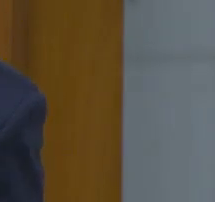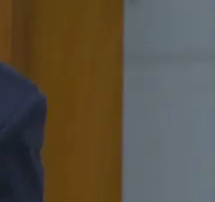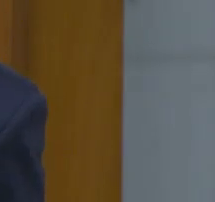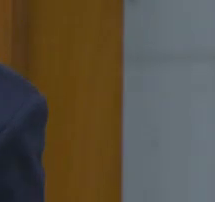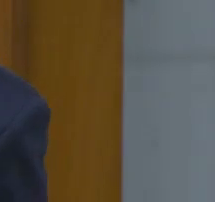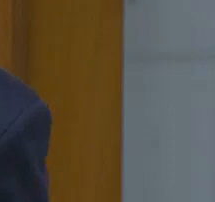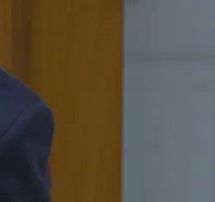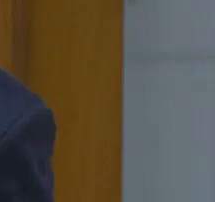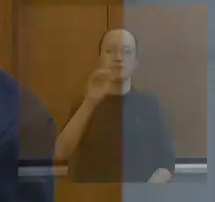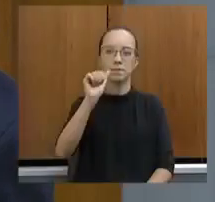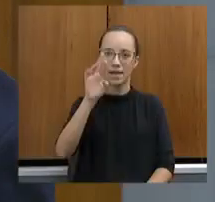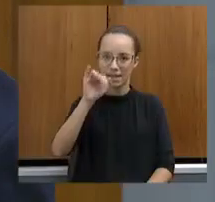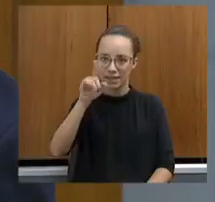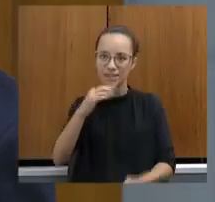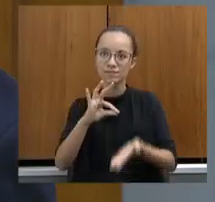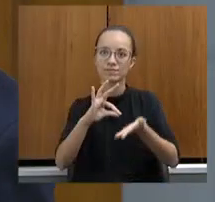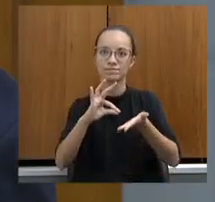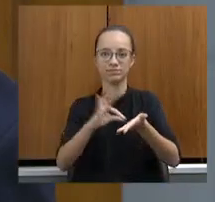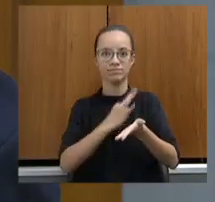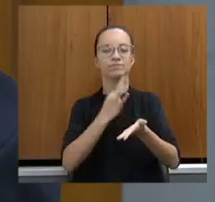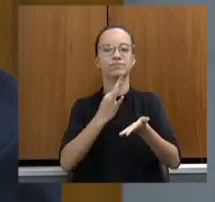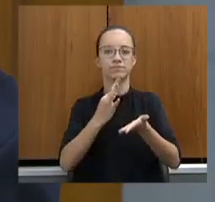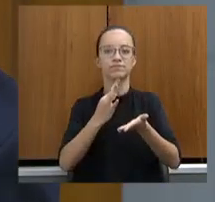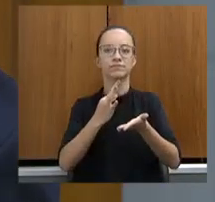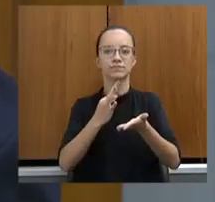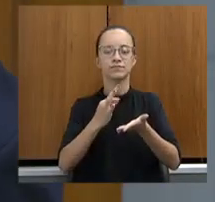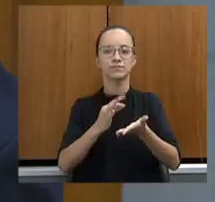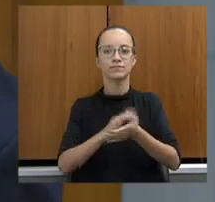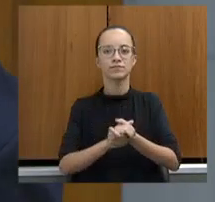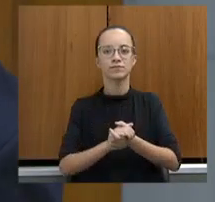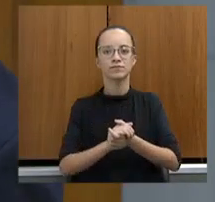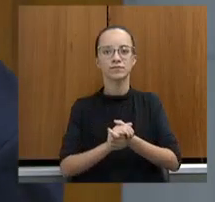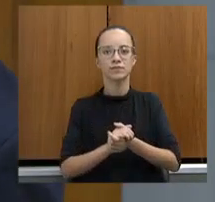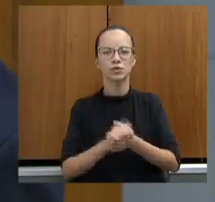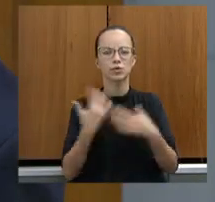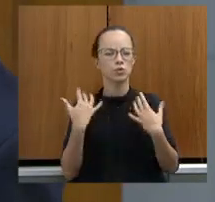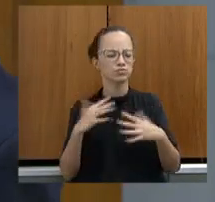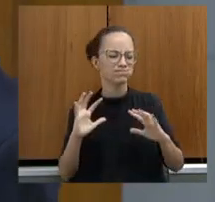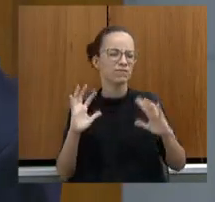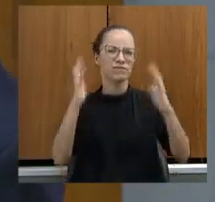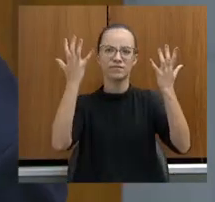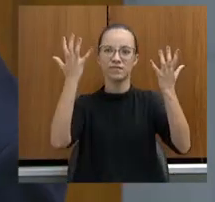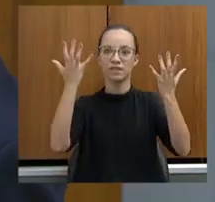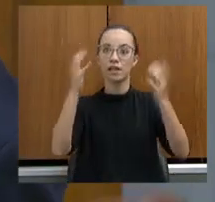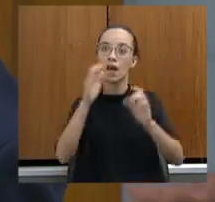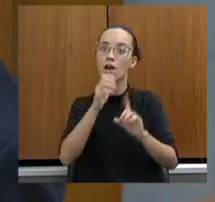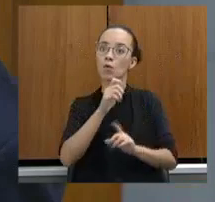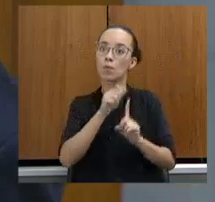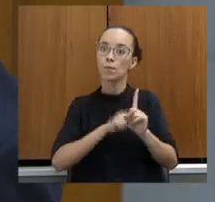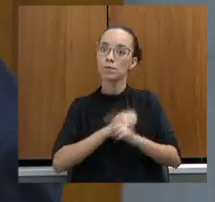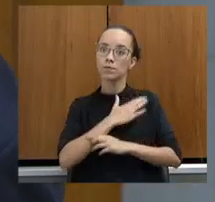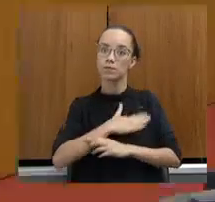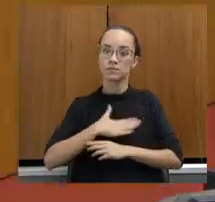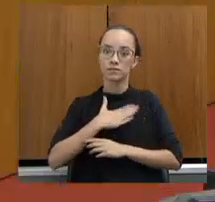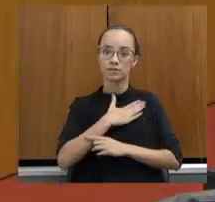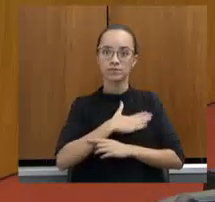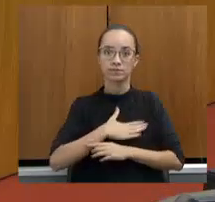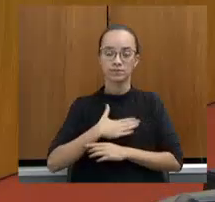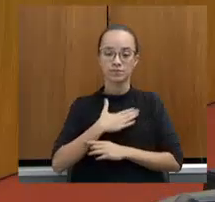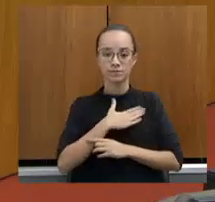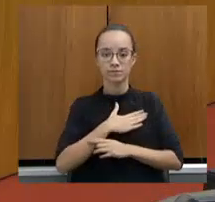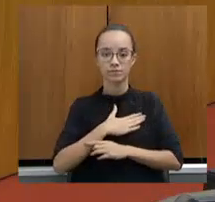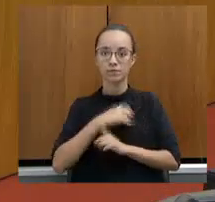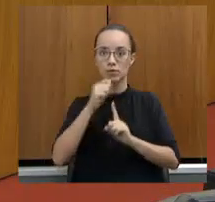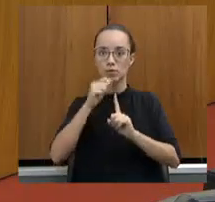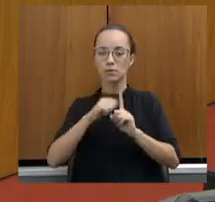teve presente no momento da assinatura da da promulgação foi uma baita de uma festa agosto e nem um mês